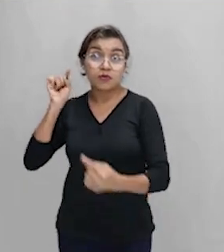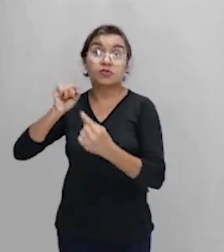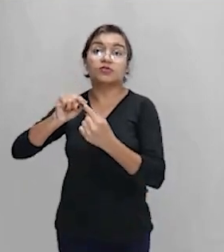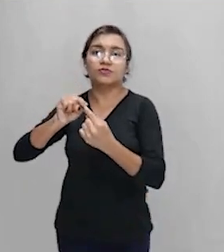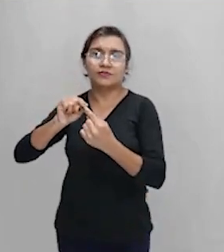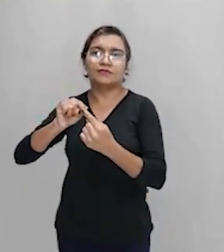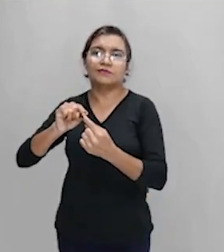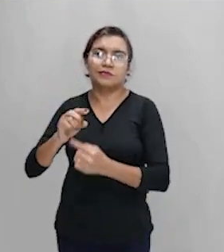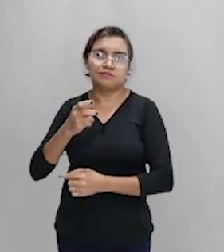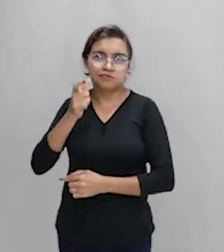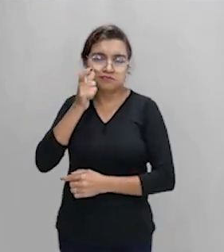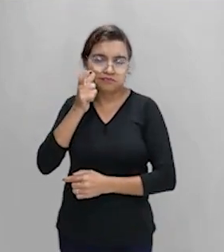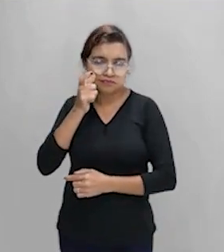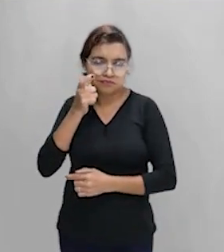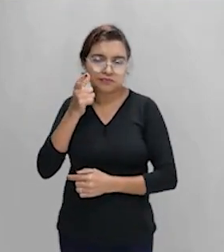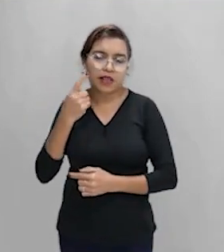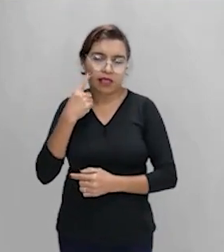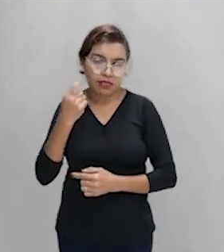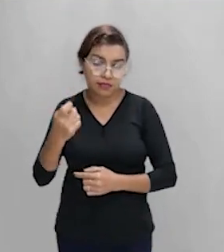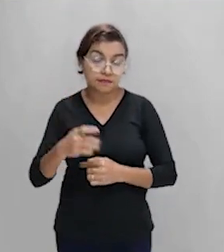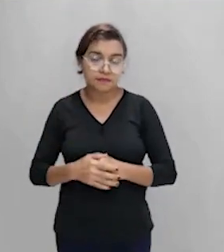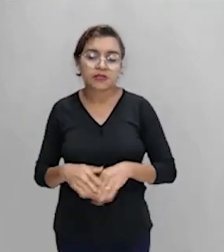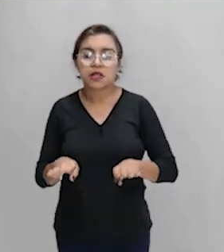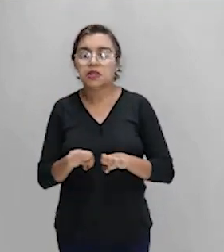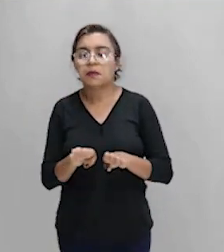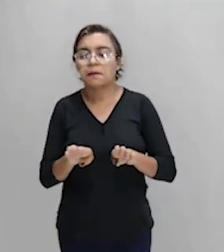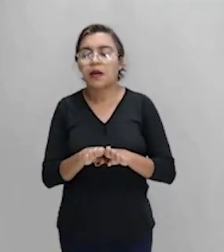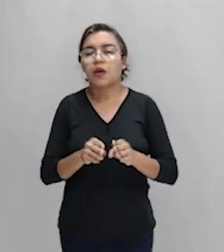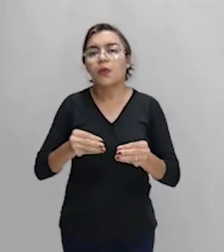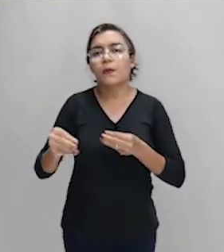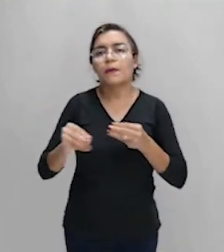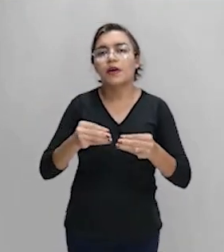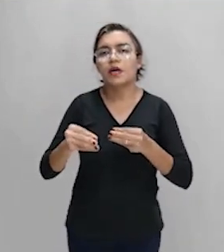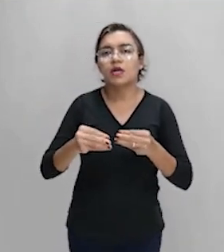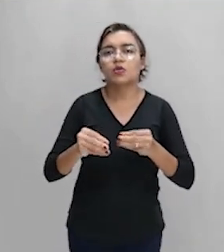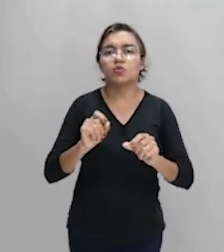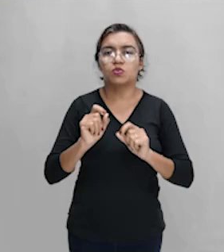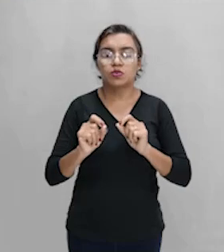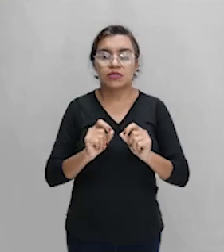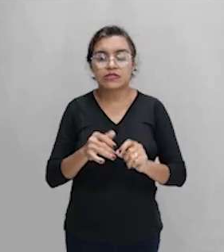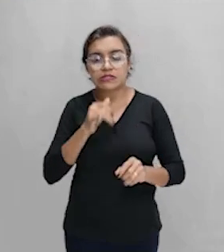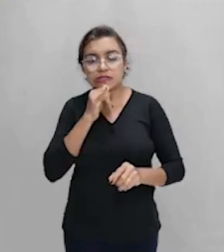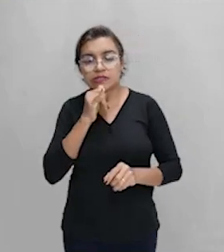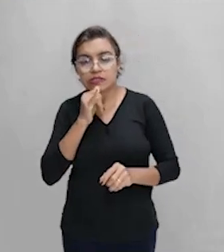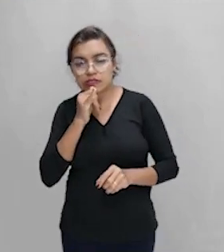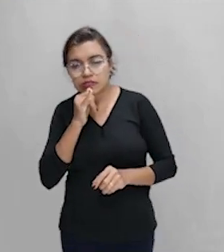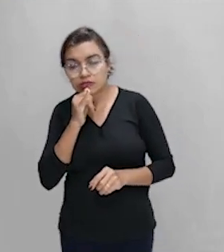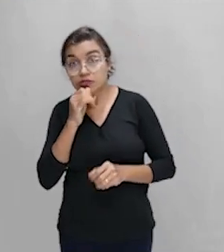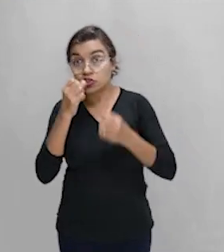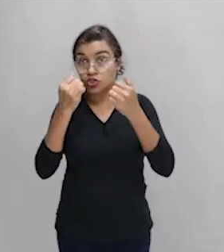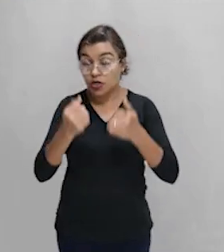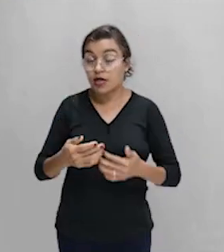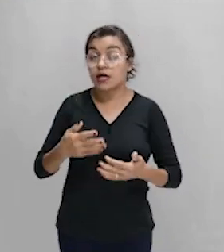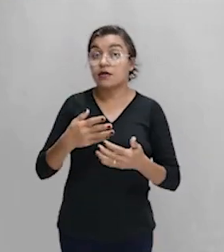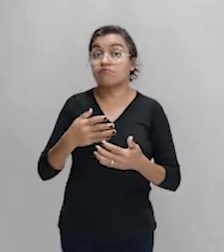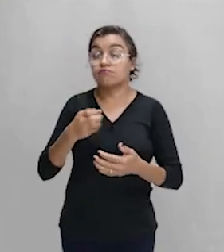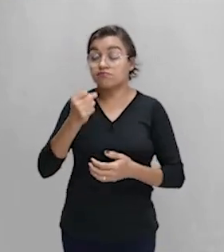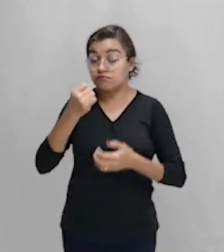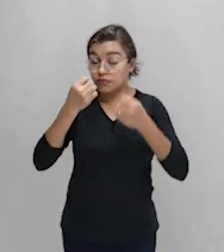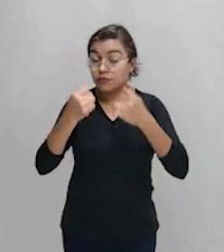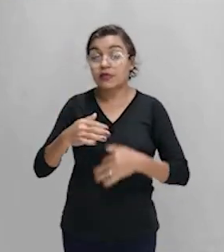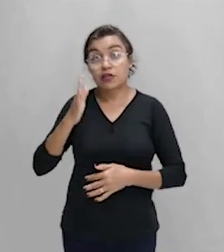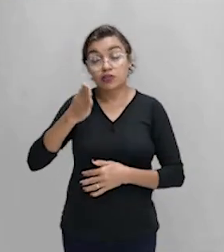mais interessante. E o período transitório, que é aquele período que eu falei para vocês que existe o período de avaliação, que é onde o volume,